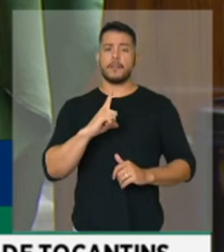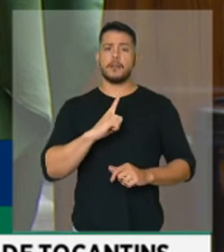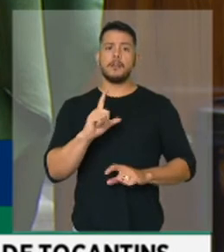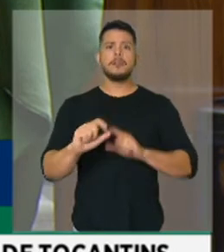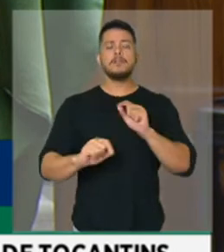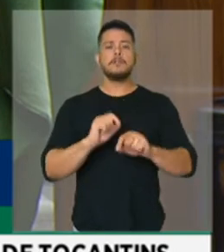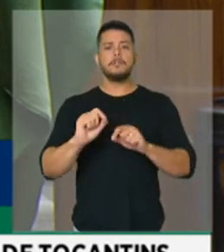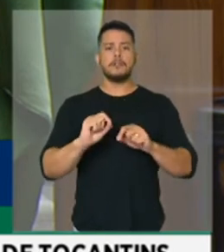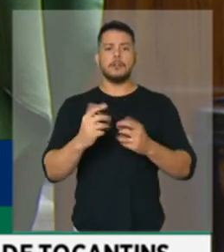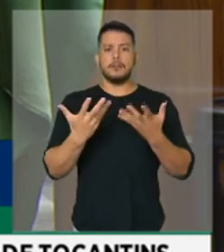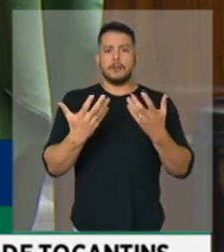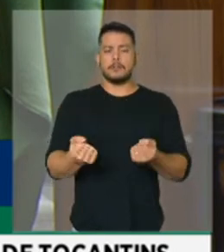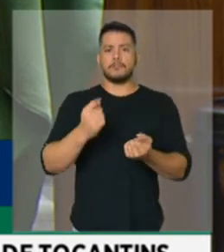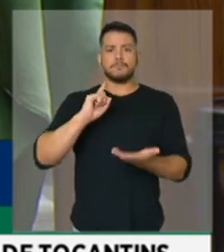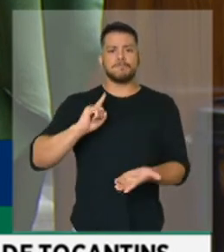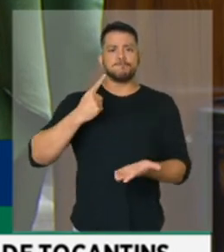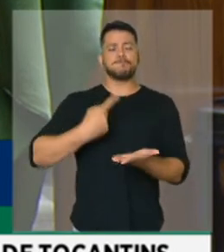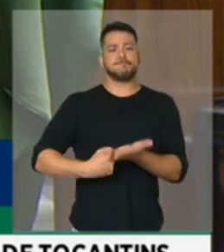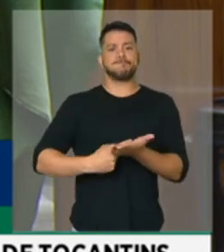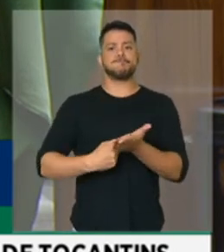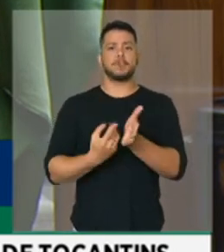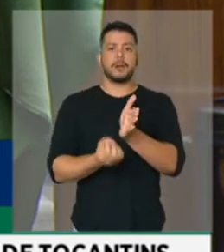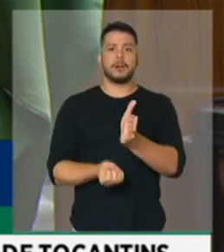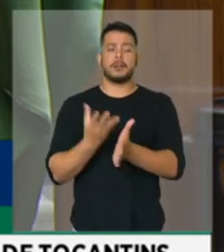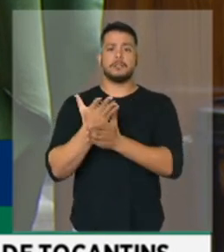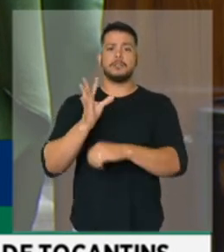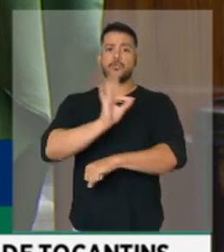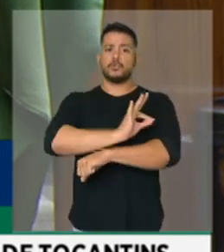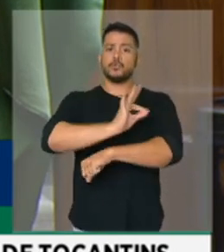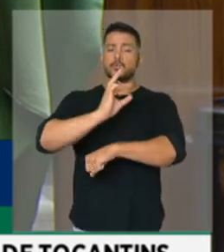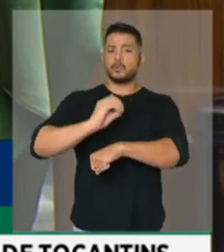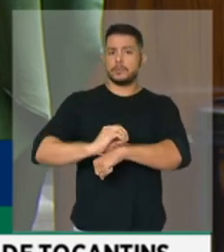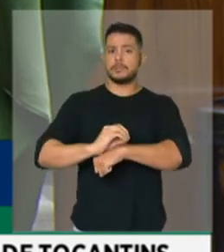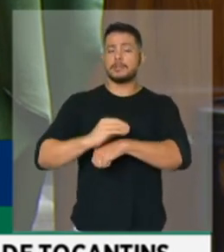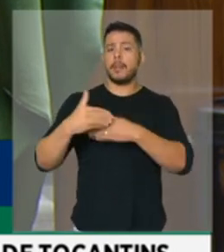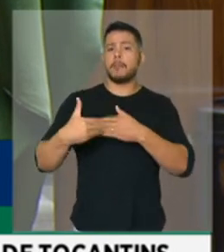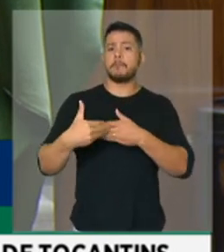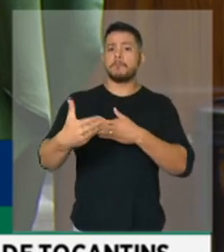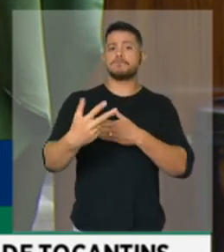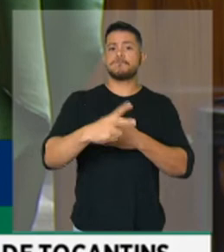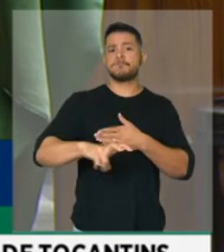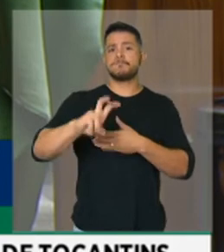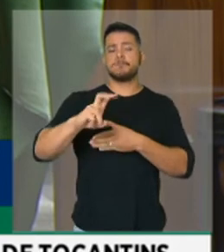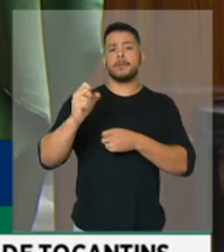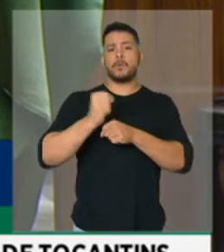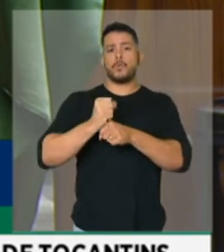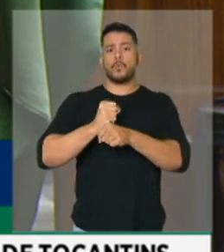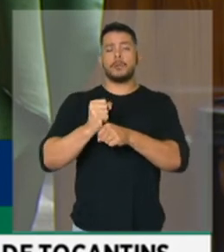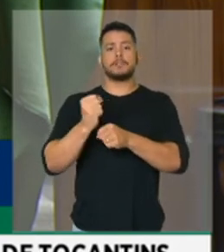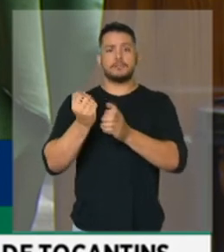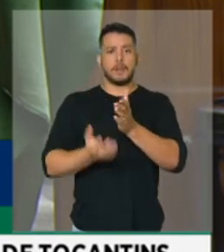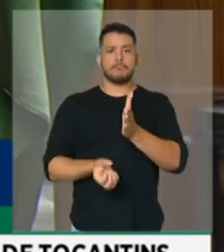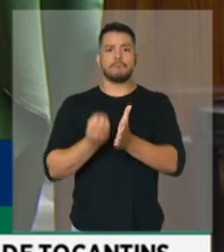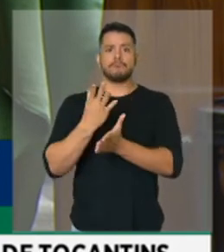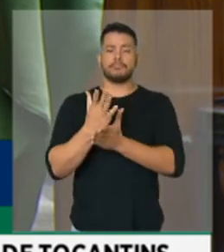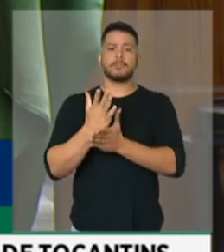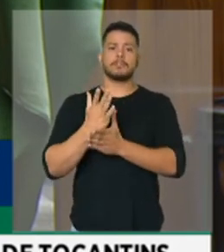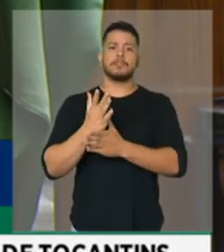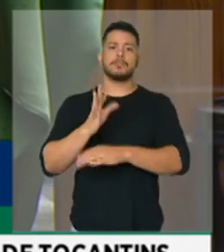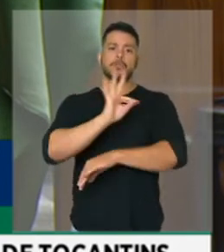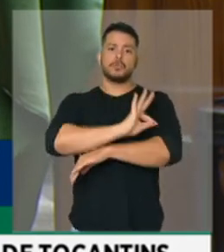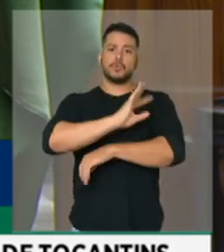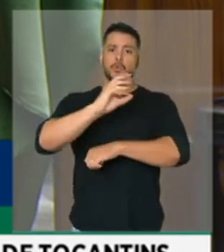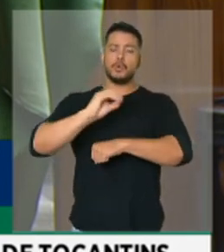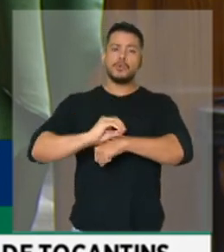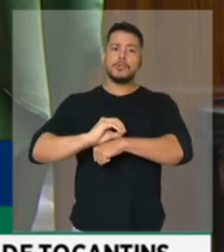convalida após 5 anos contados da data em que foram praticados, ressalvada comprovada má-fé, os